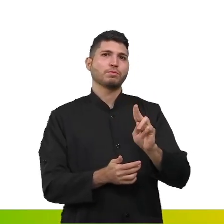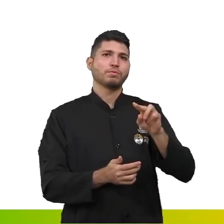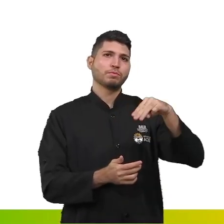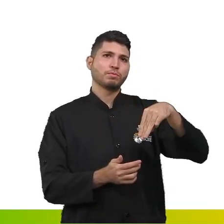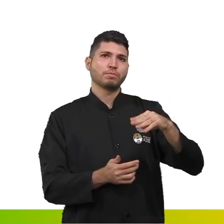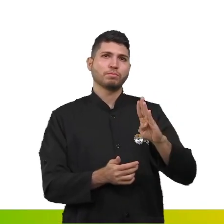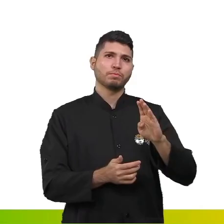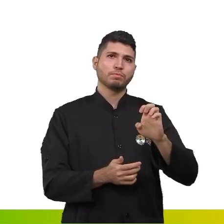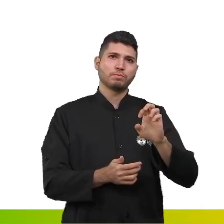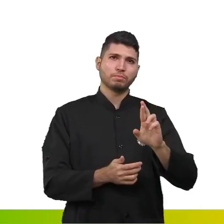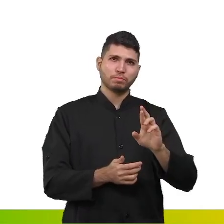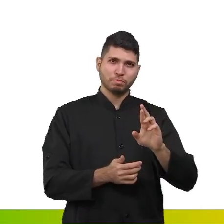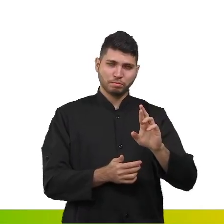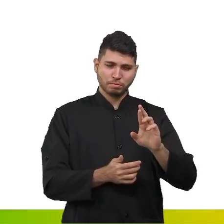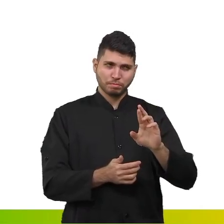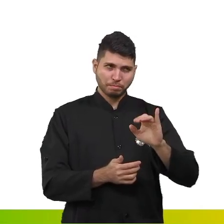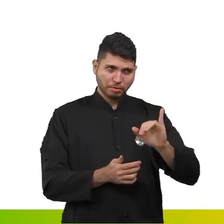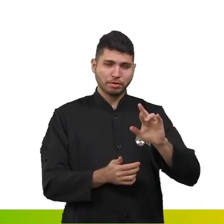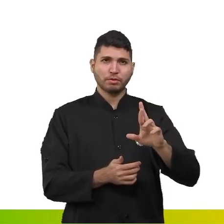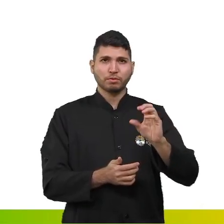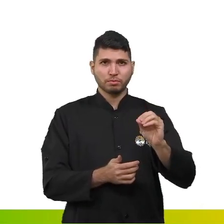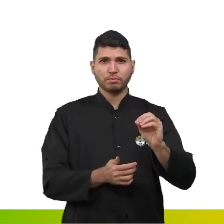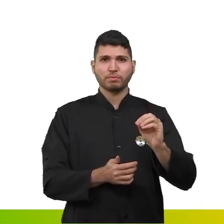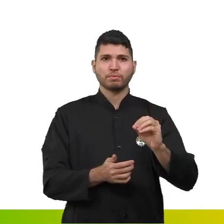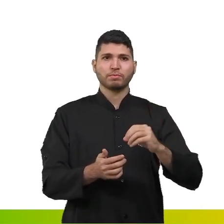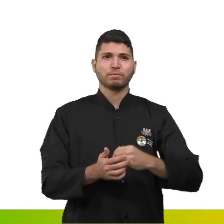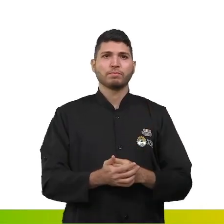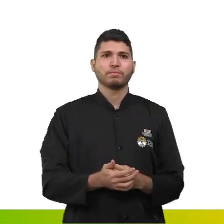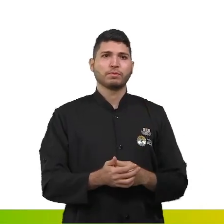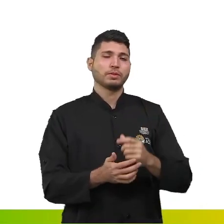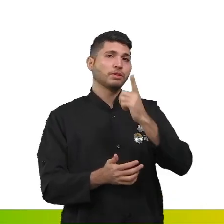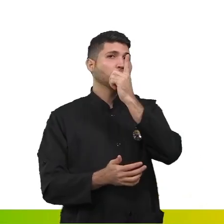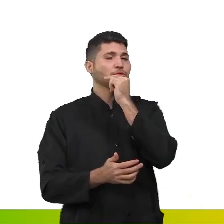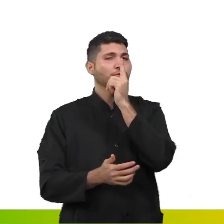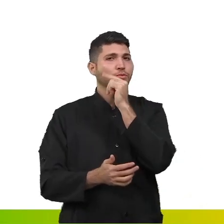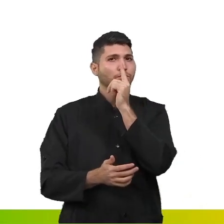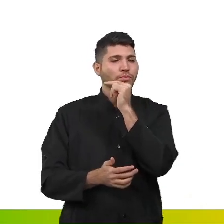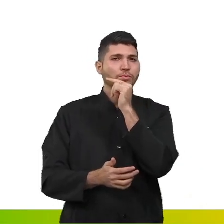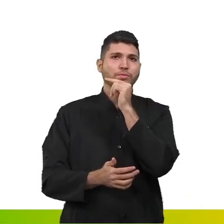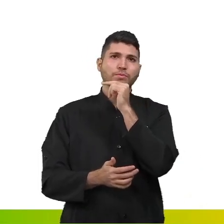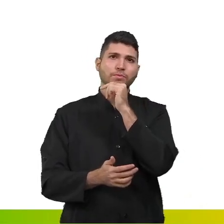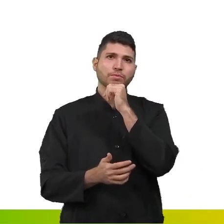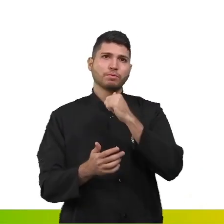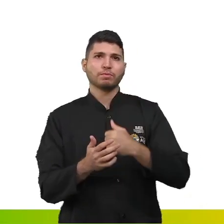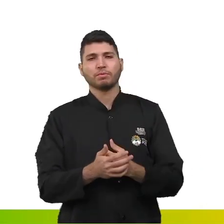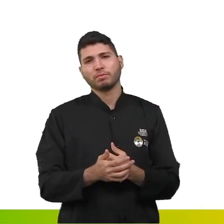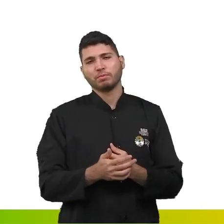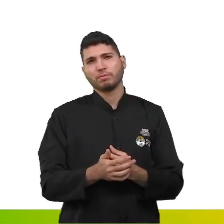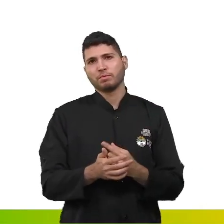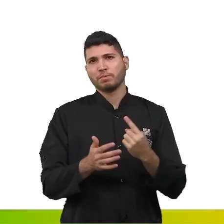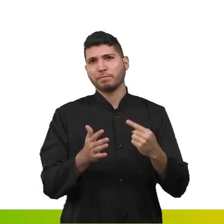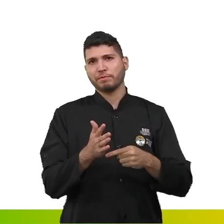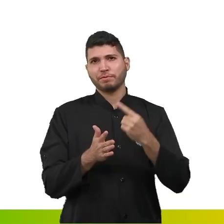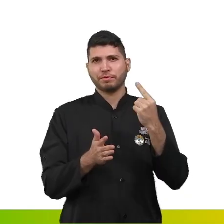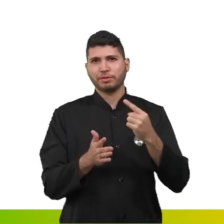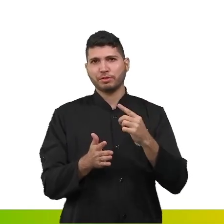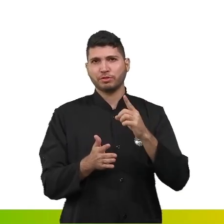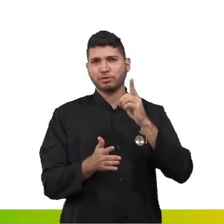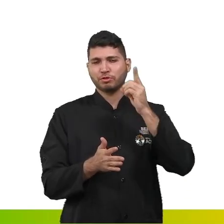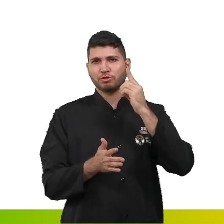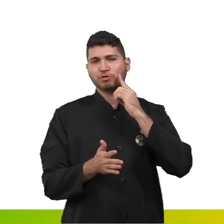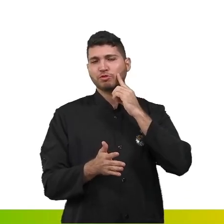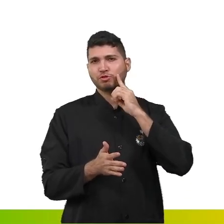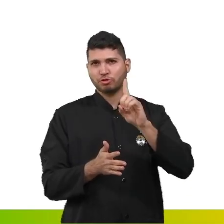amontoados, recebendo água e uma miserável alimentação uma vez por dia. Tá?